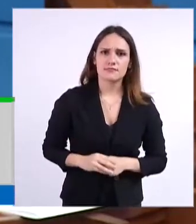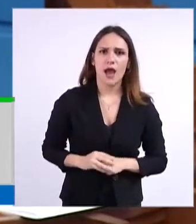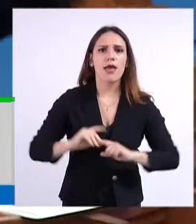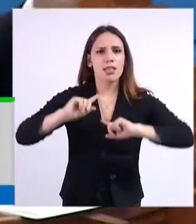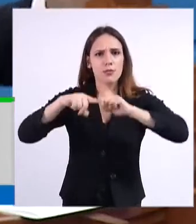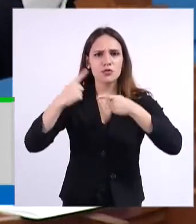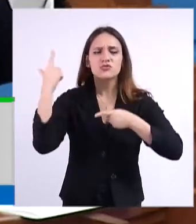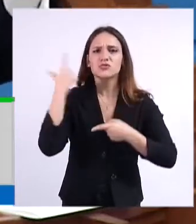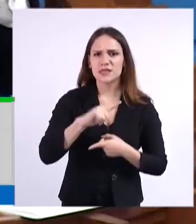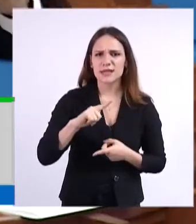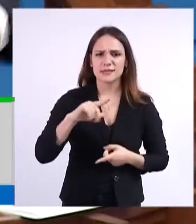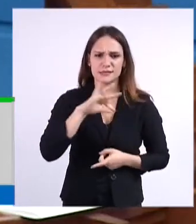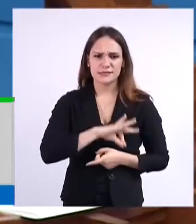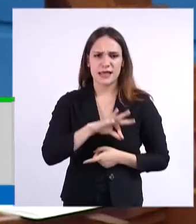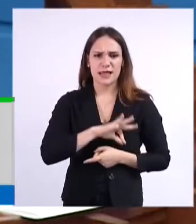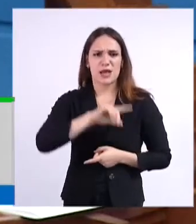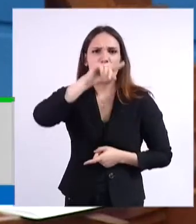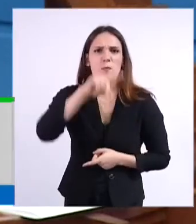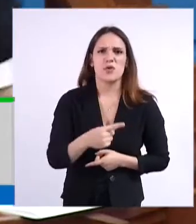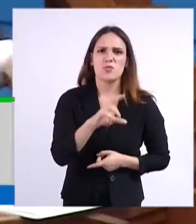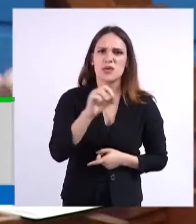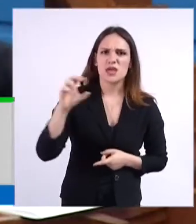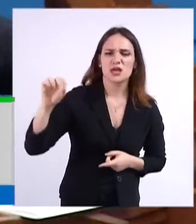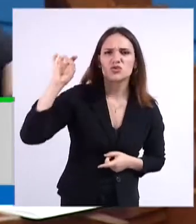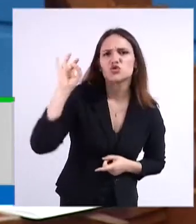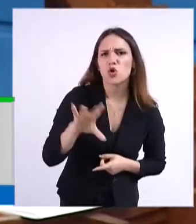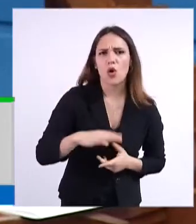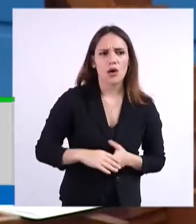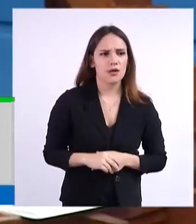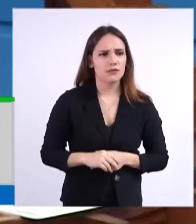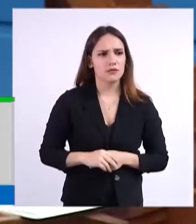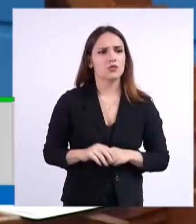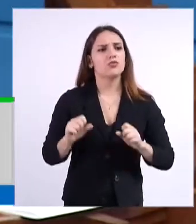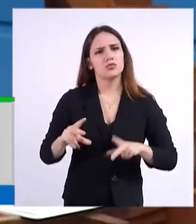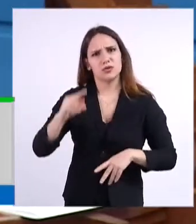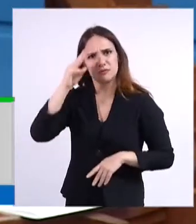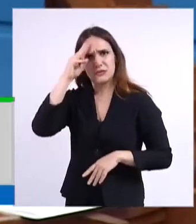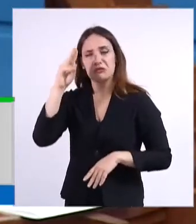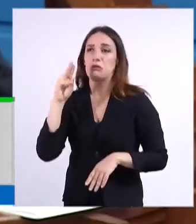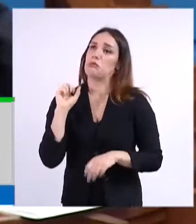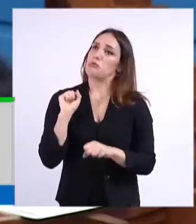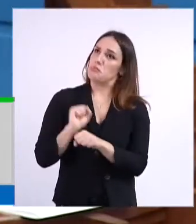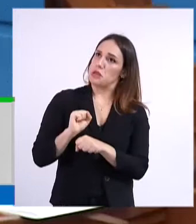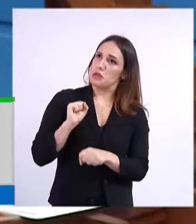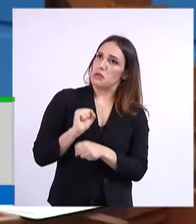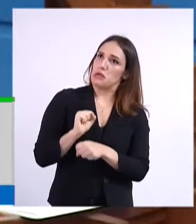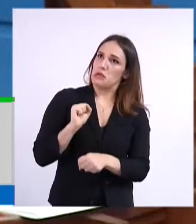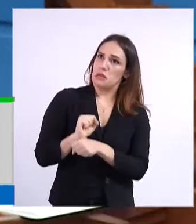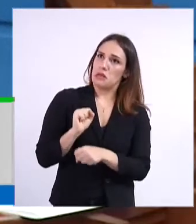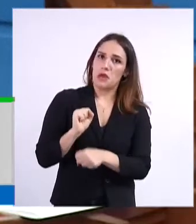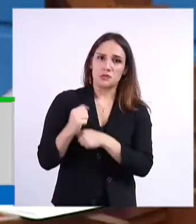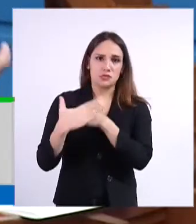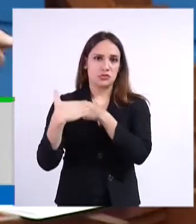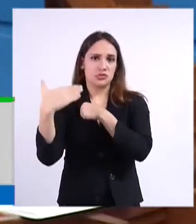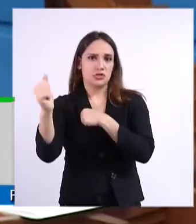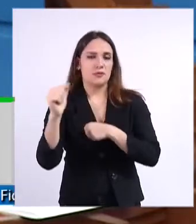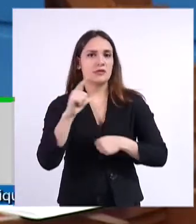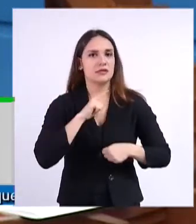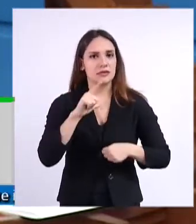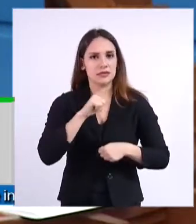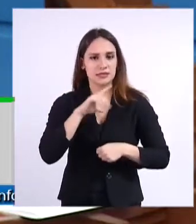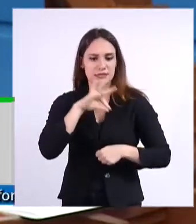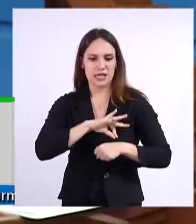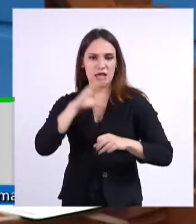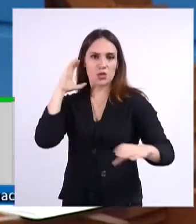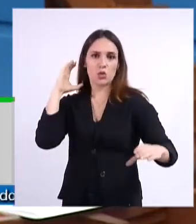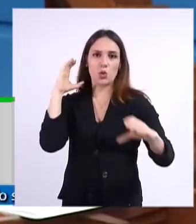receber R$ 1.500, o militar está lá na reserva, de prontidão, com salário integral.